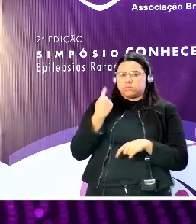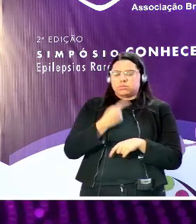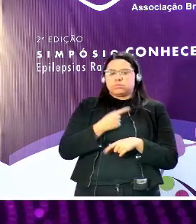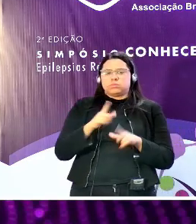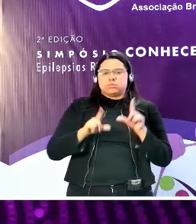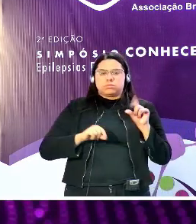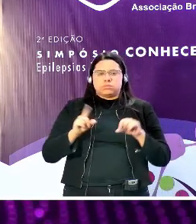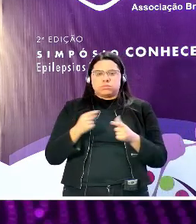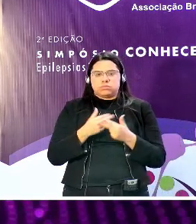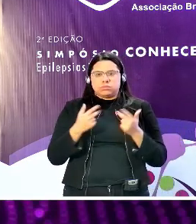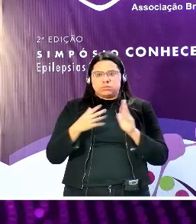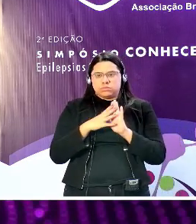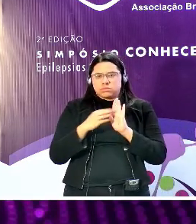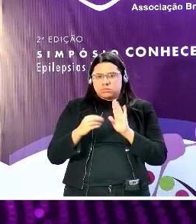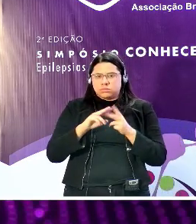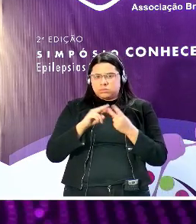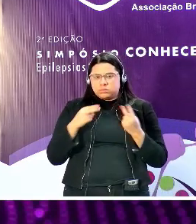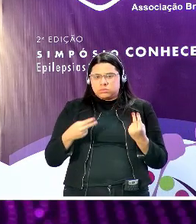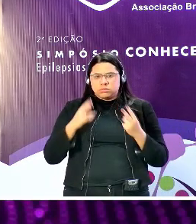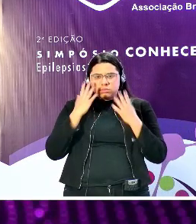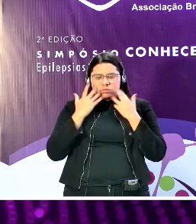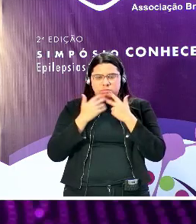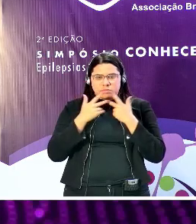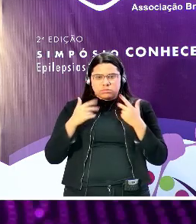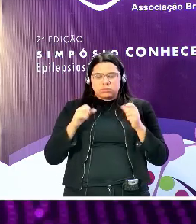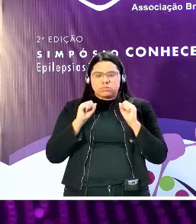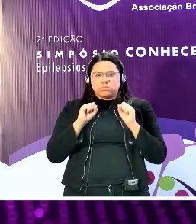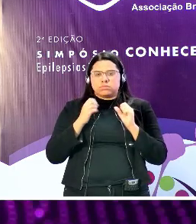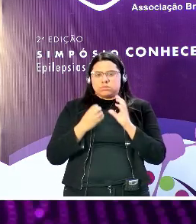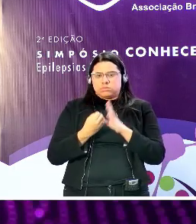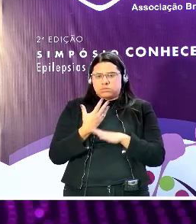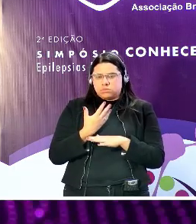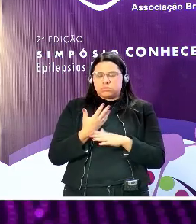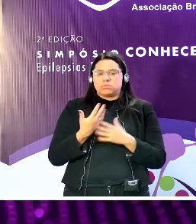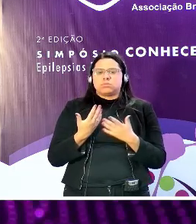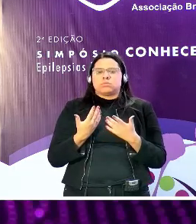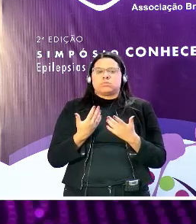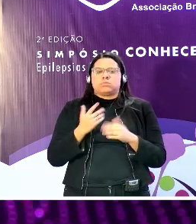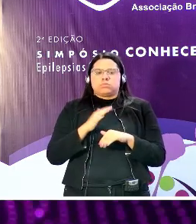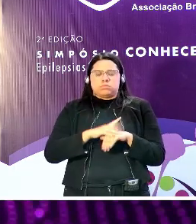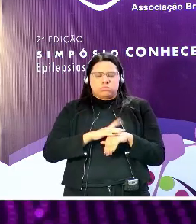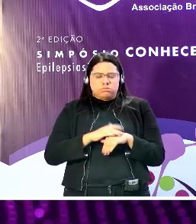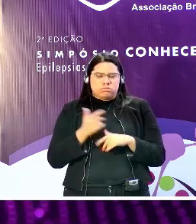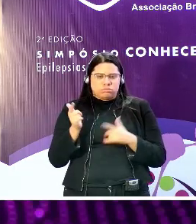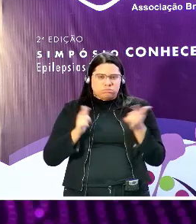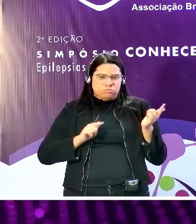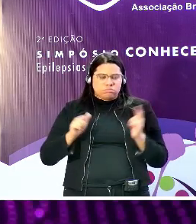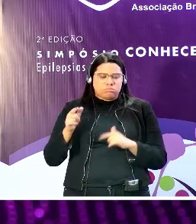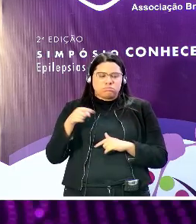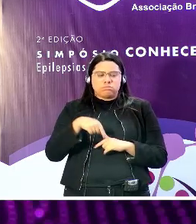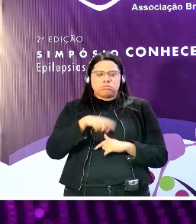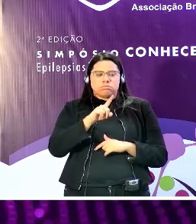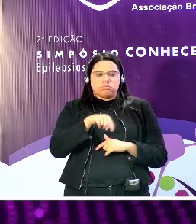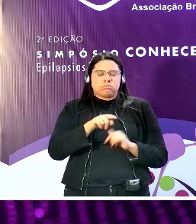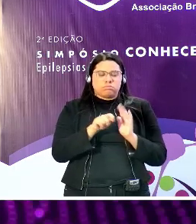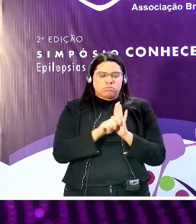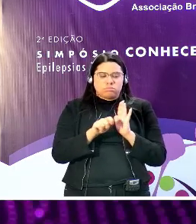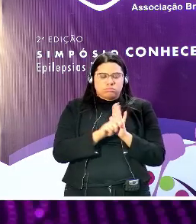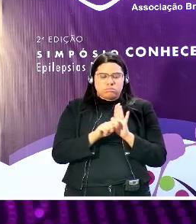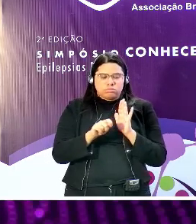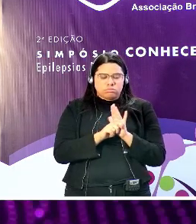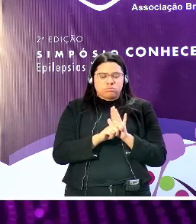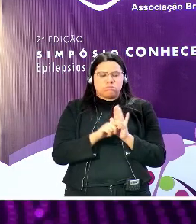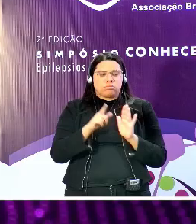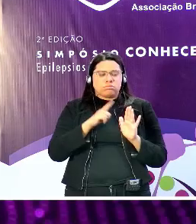modelos genéticos de animais. Eles podem criar encefalopatia. Essa é uma classe de medicamento que deu